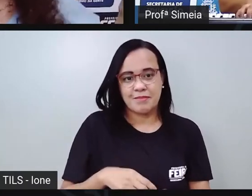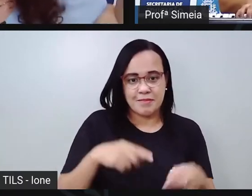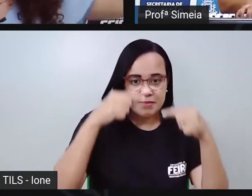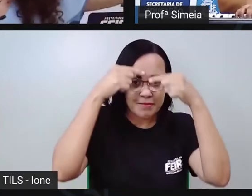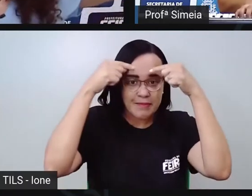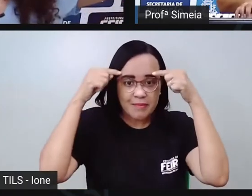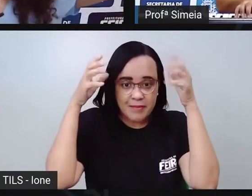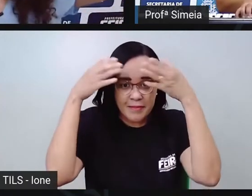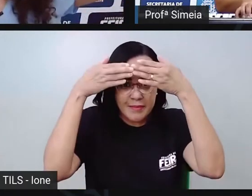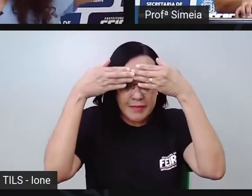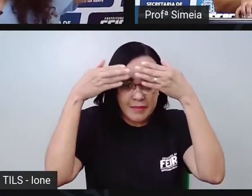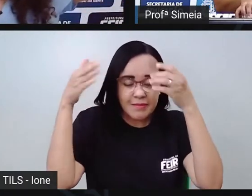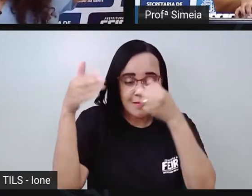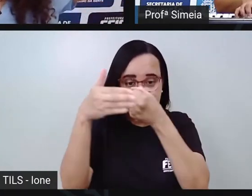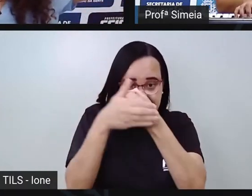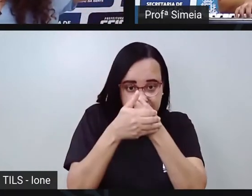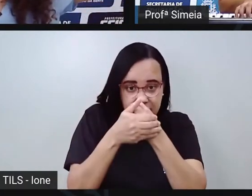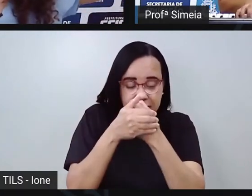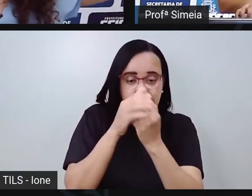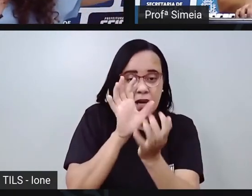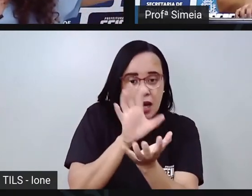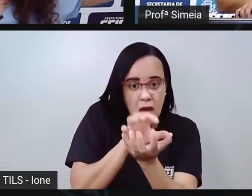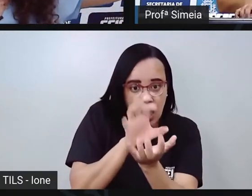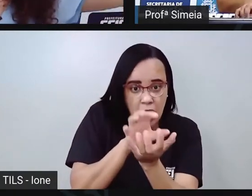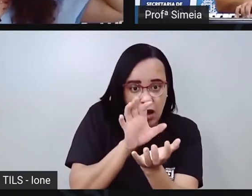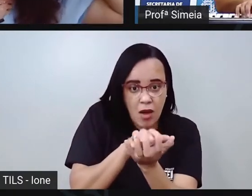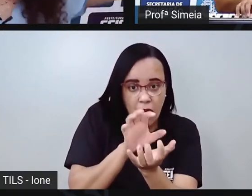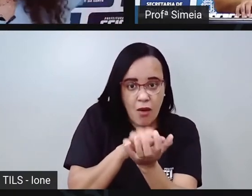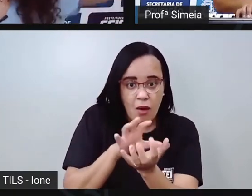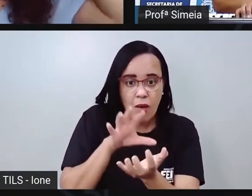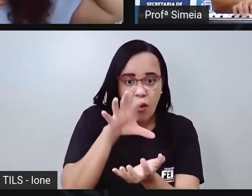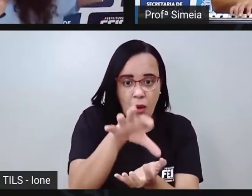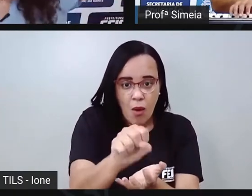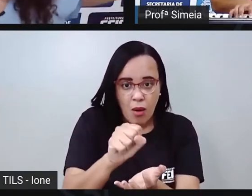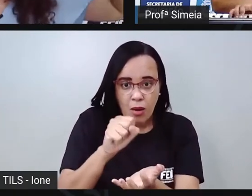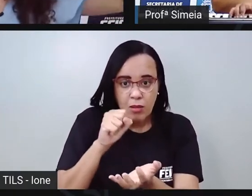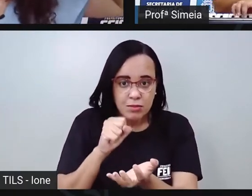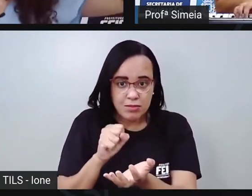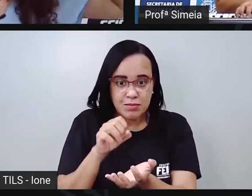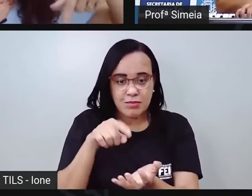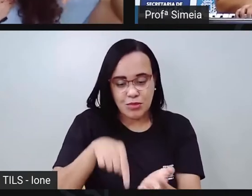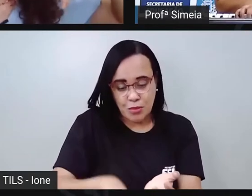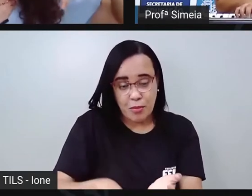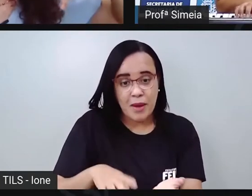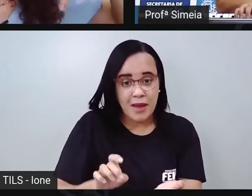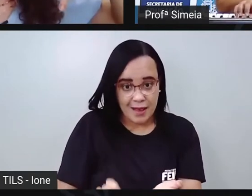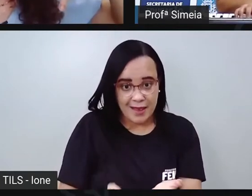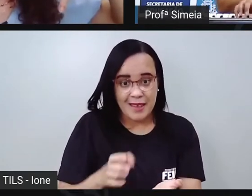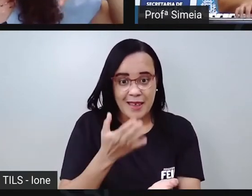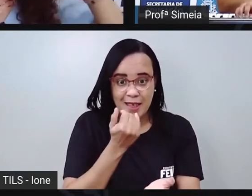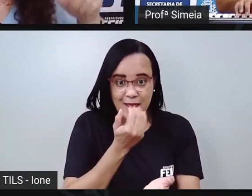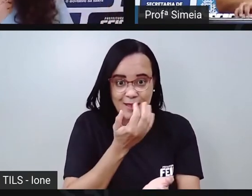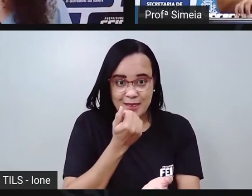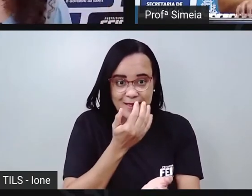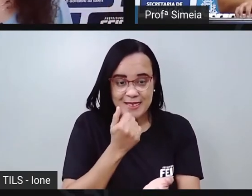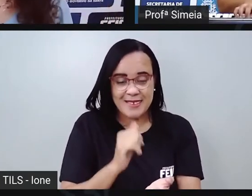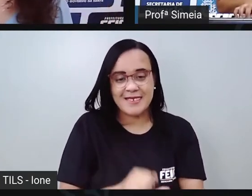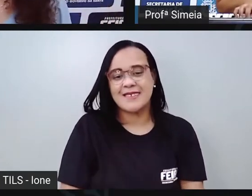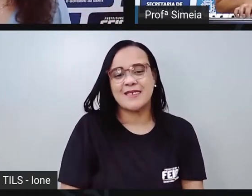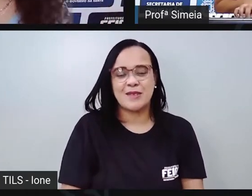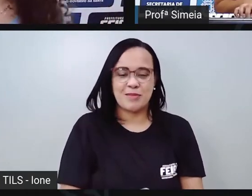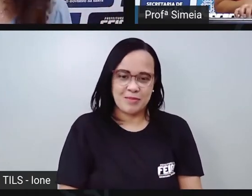sobrancelha senão Chácara como essa transferência de bom do pé e